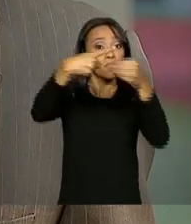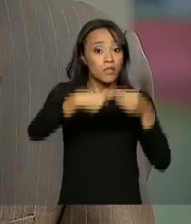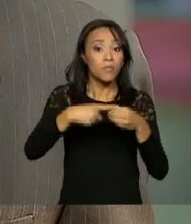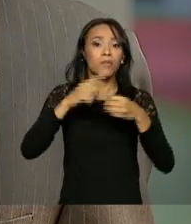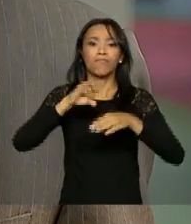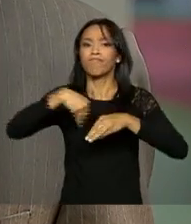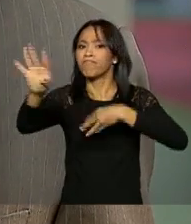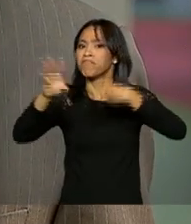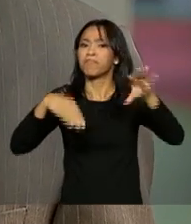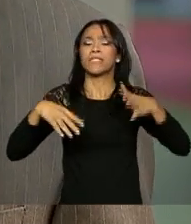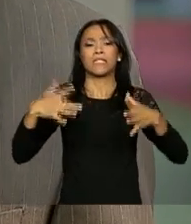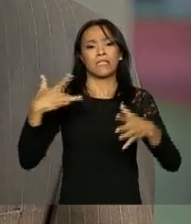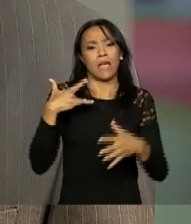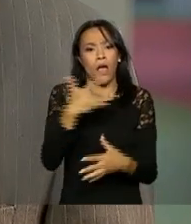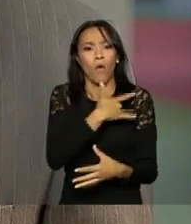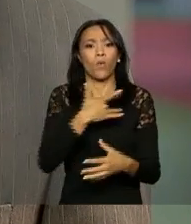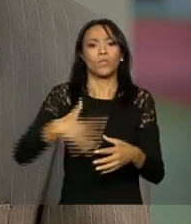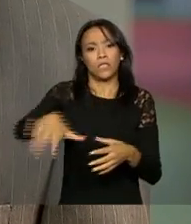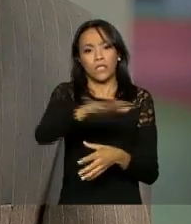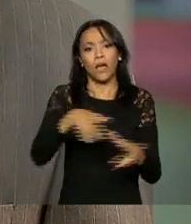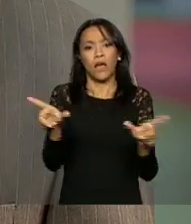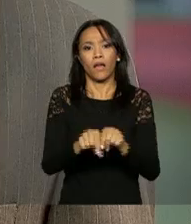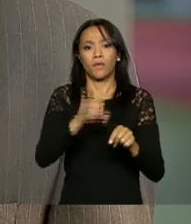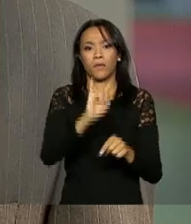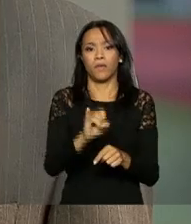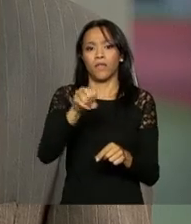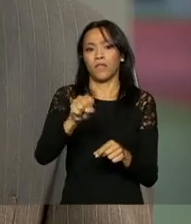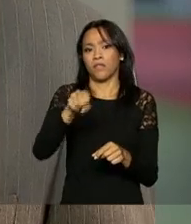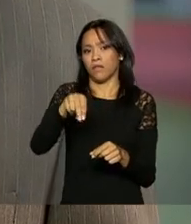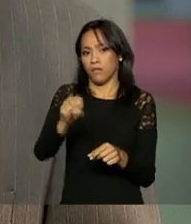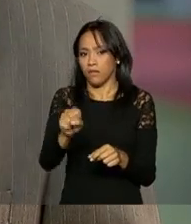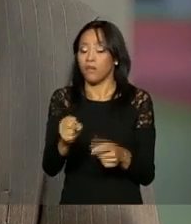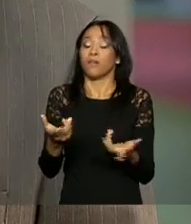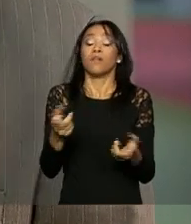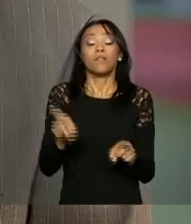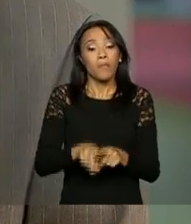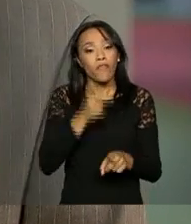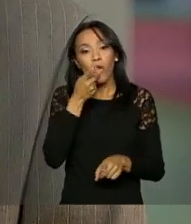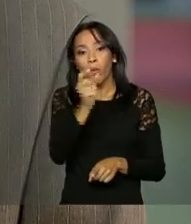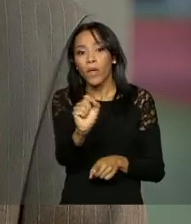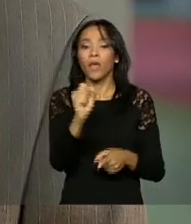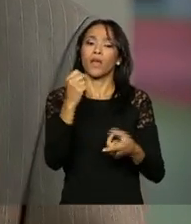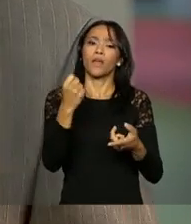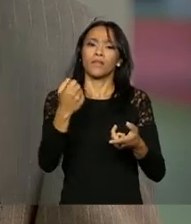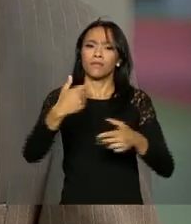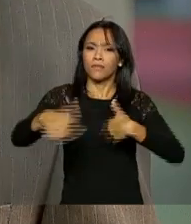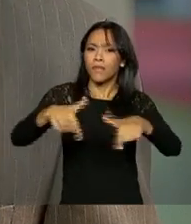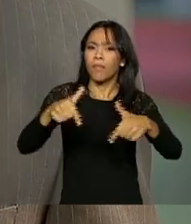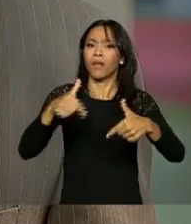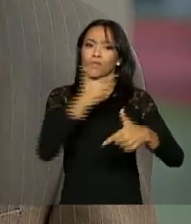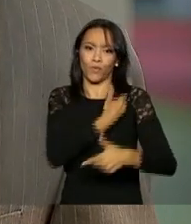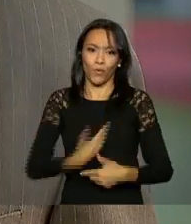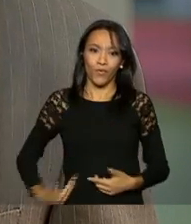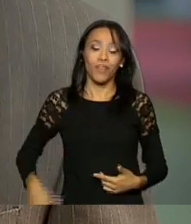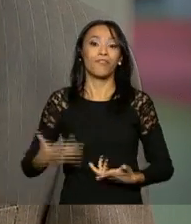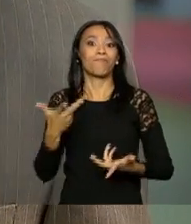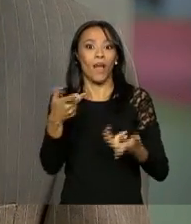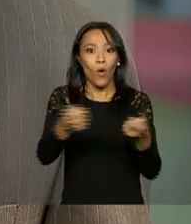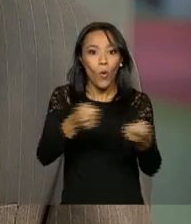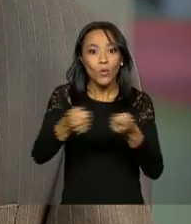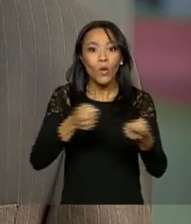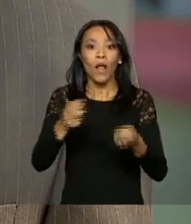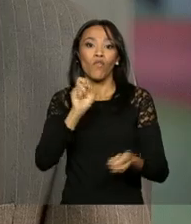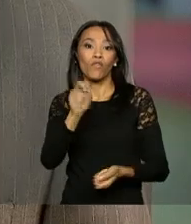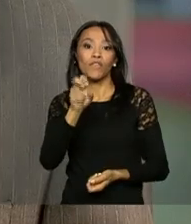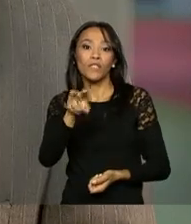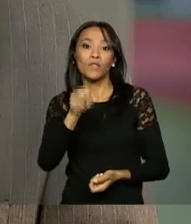em saúde e previdência social. A mensagem presidencial tratou ainda de ações do governo para conter o vírus Zika,